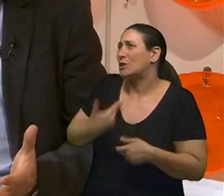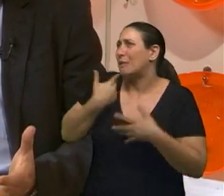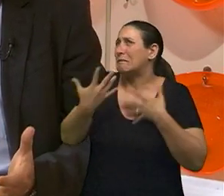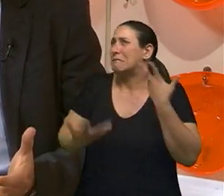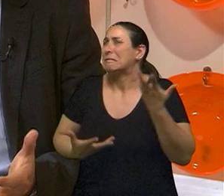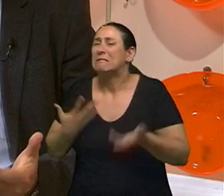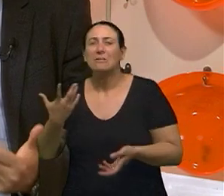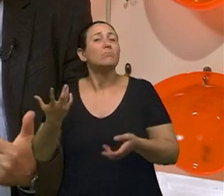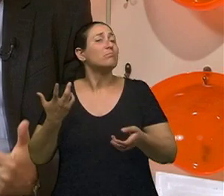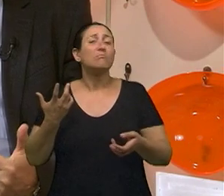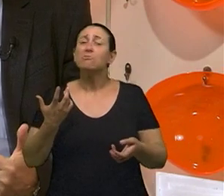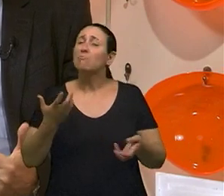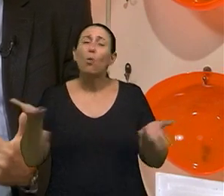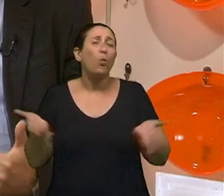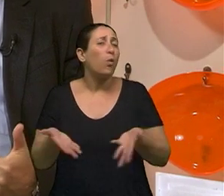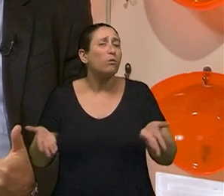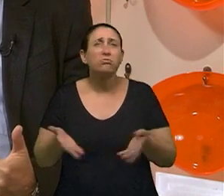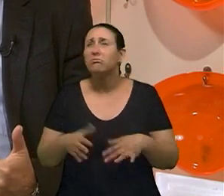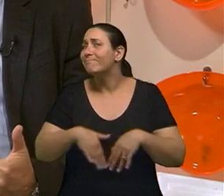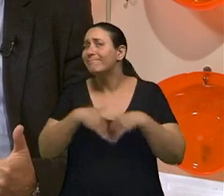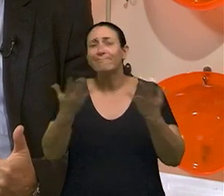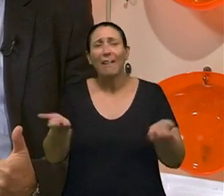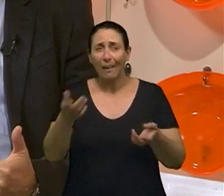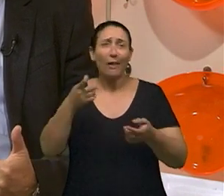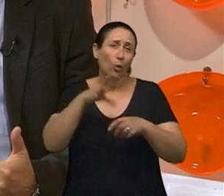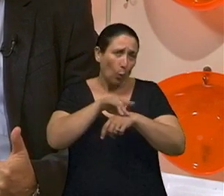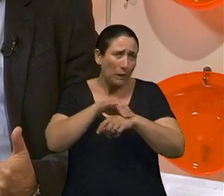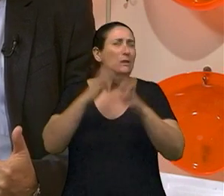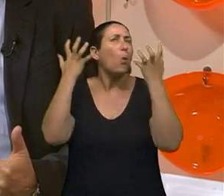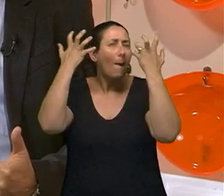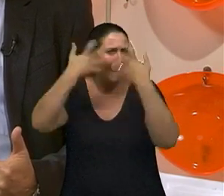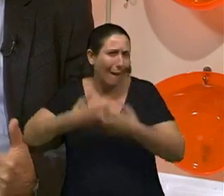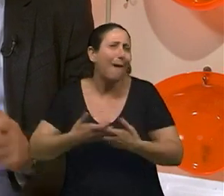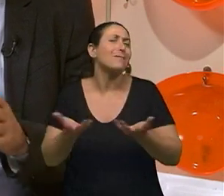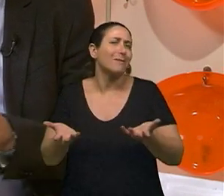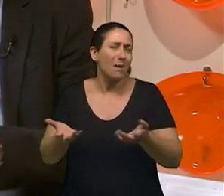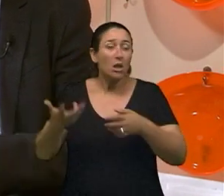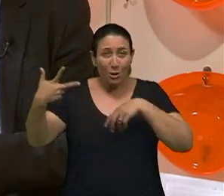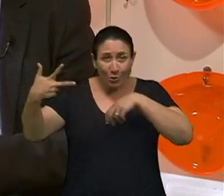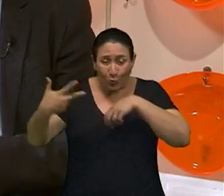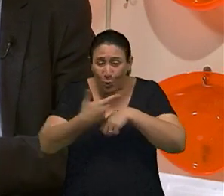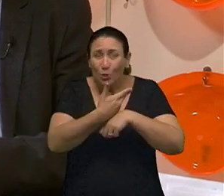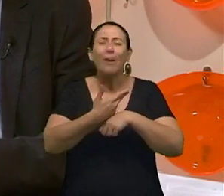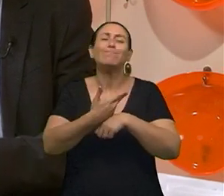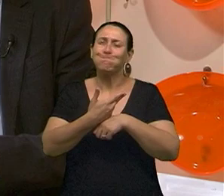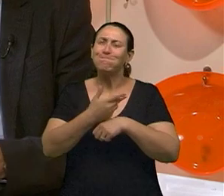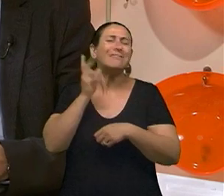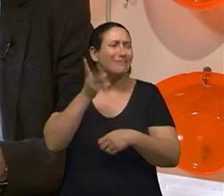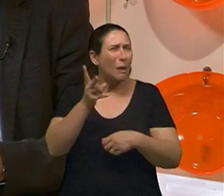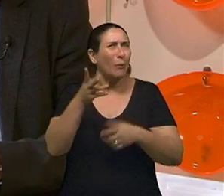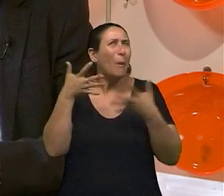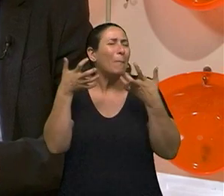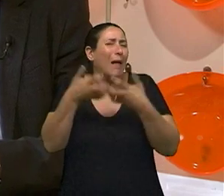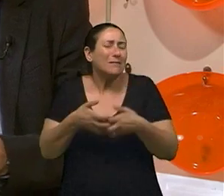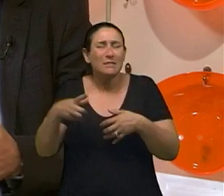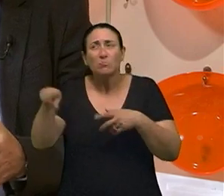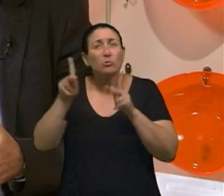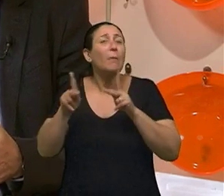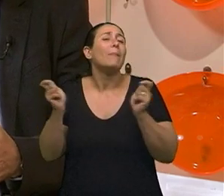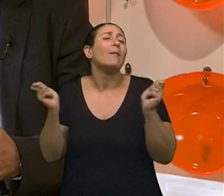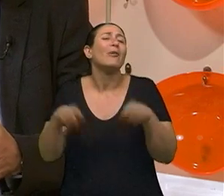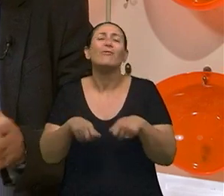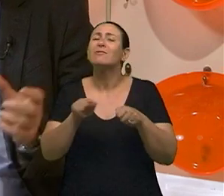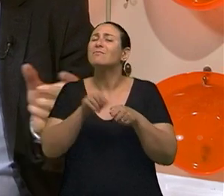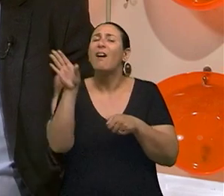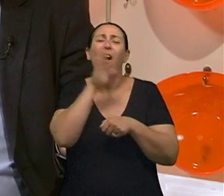procedimento desses que eh a doença é complexa a cirurgia ela é uma cirurgia delicada mas o paciente pode fazer